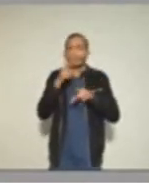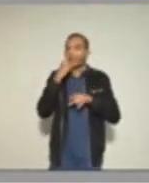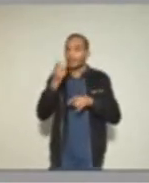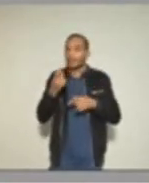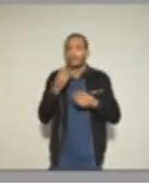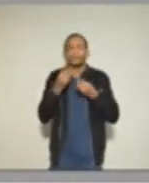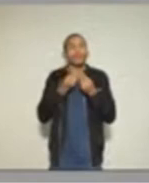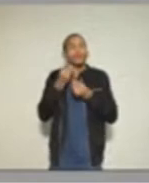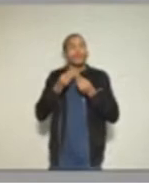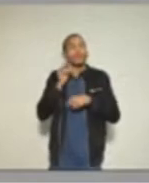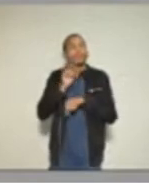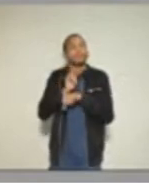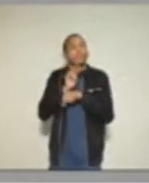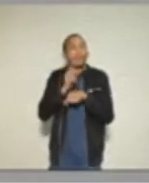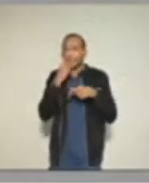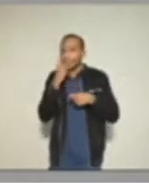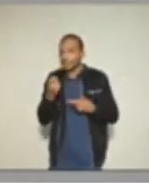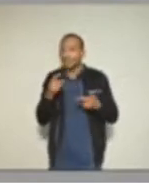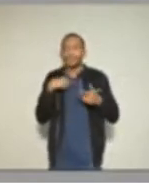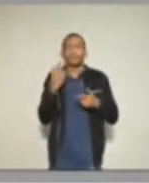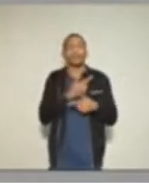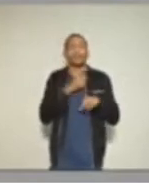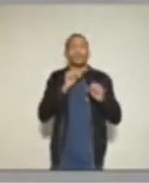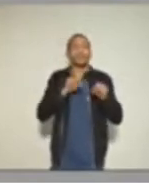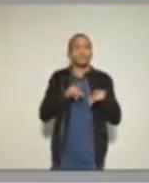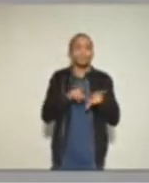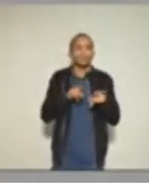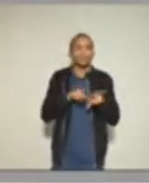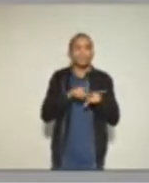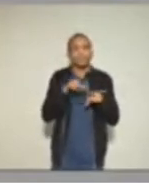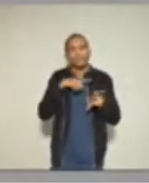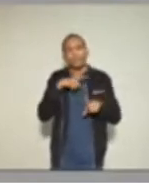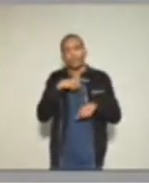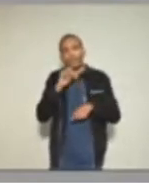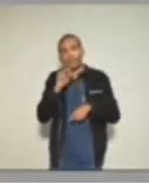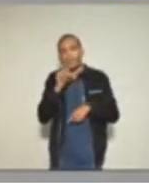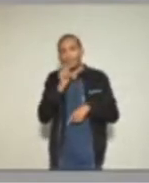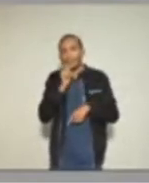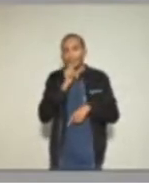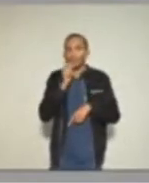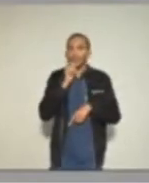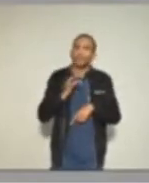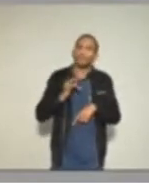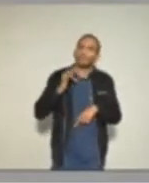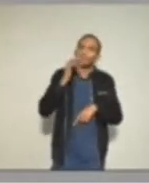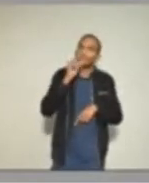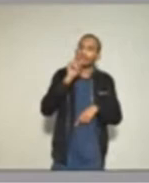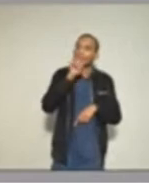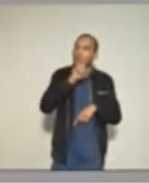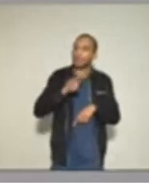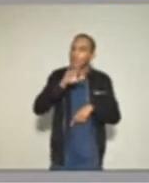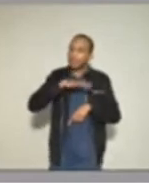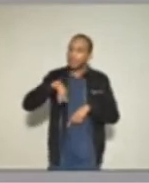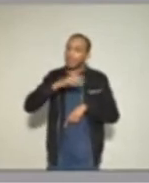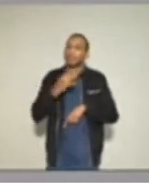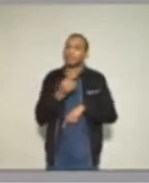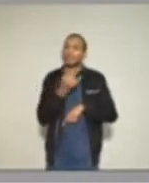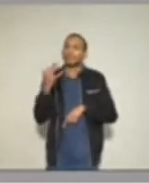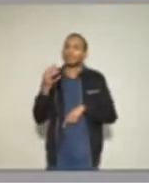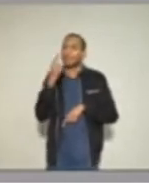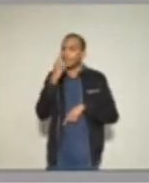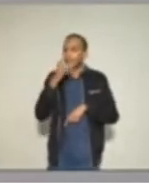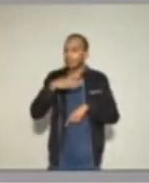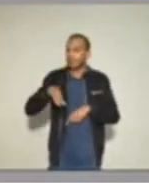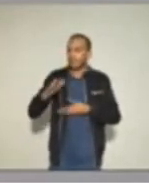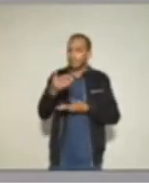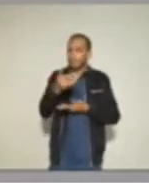lixo, que nós possamos ter ou não, no futuro, a utilização da quantidade de lixo